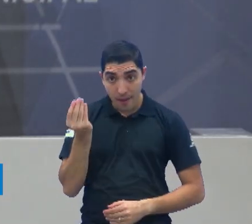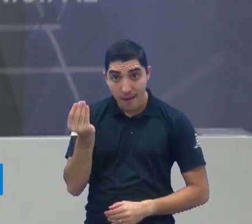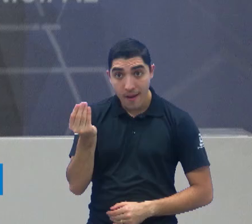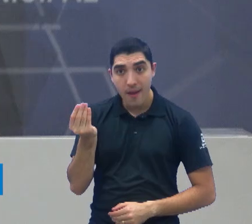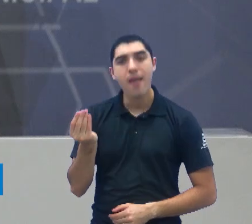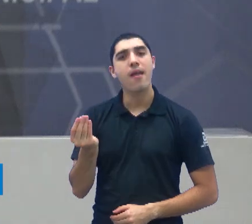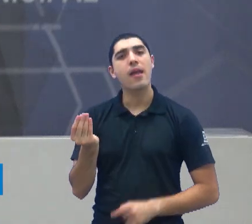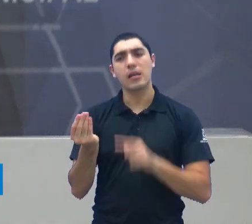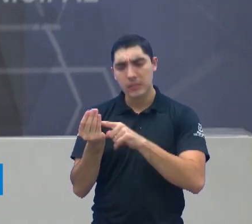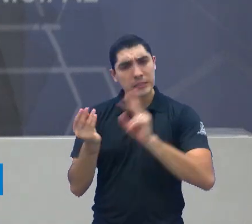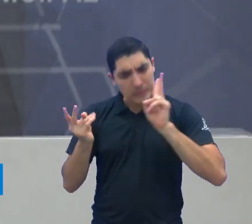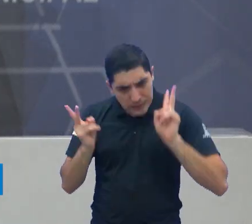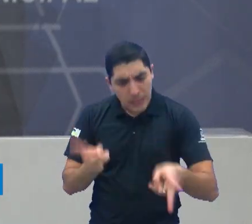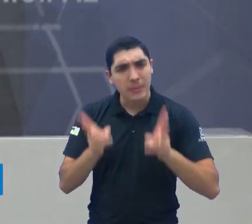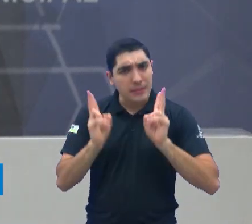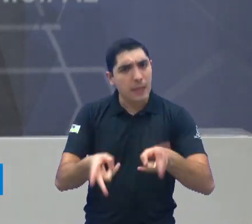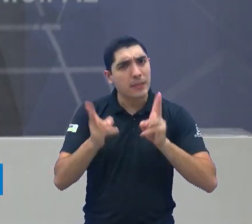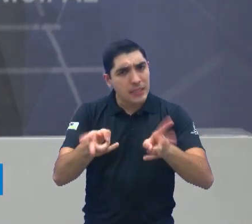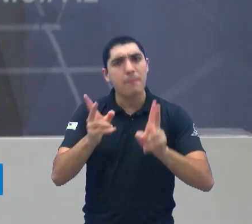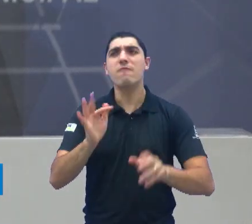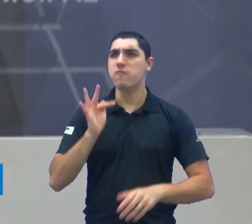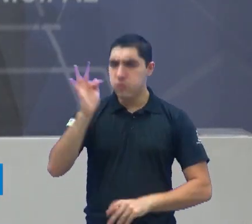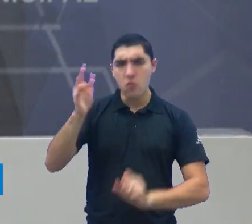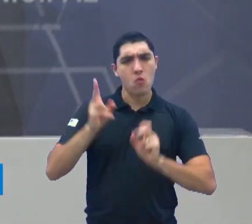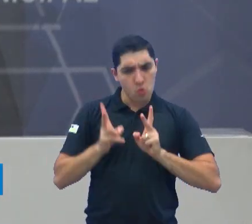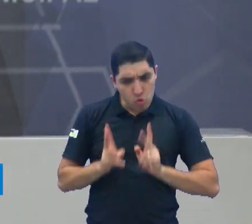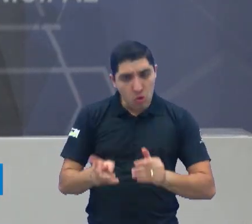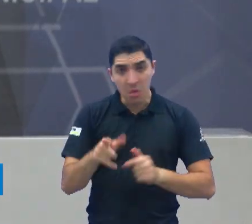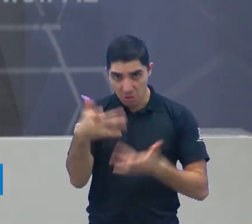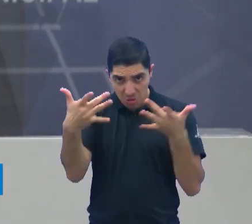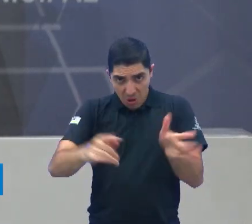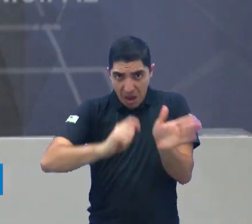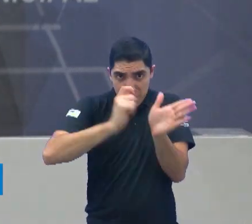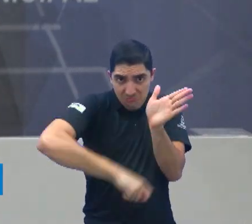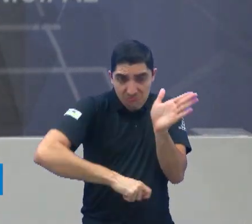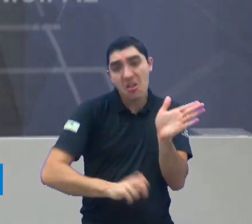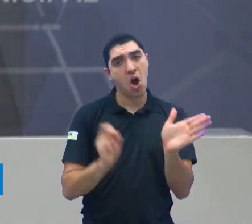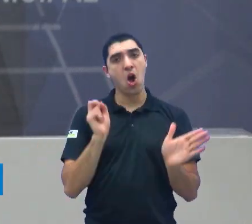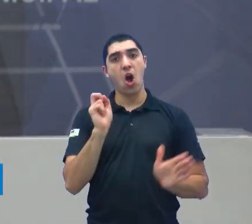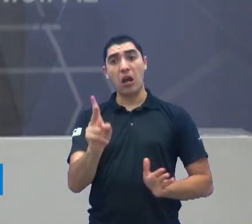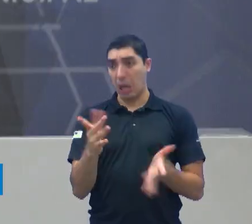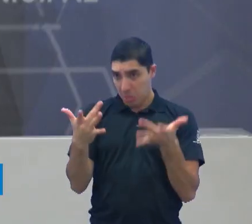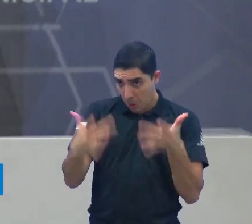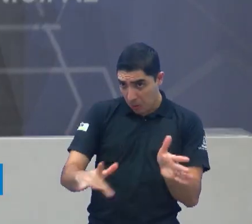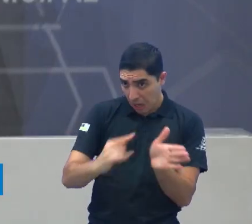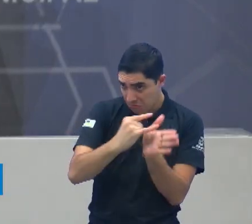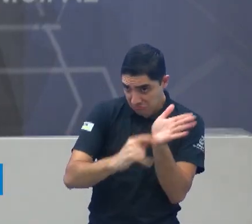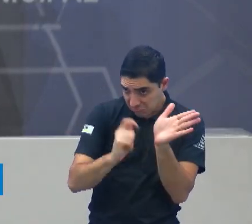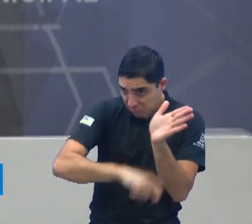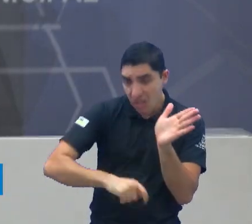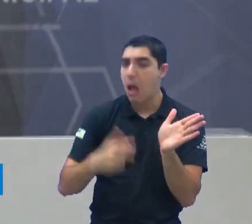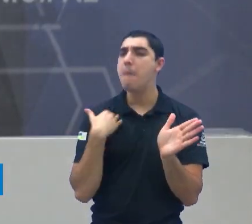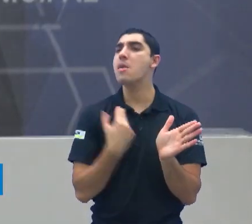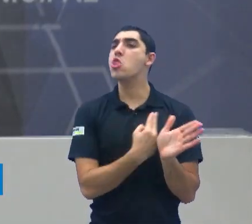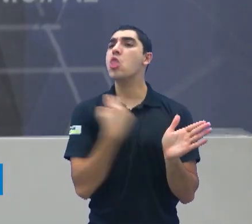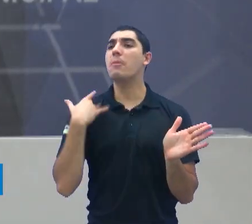todos os anos, outros mandatos. Se não quer assinar, então fale, ó, faça um documento, não quero meu nome na